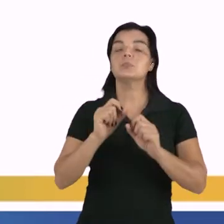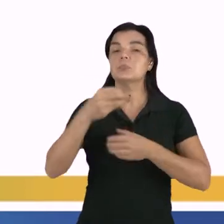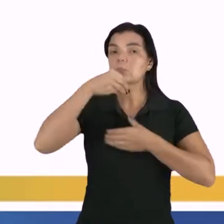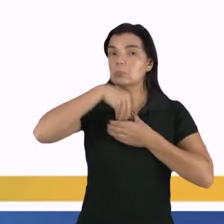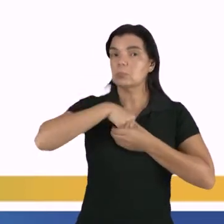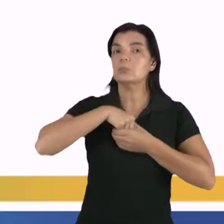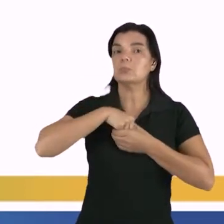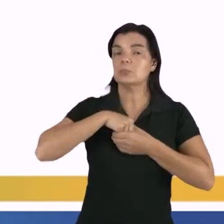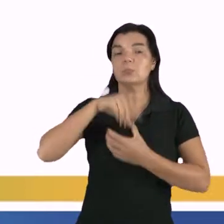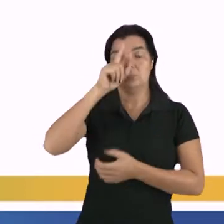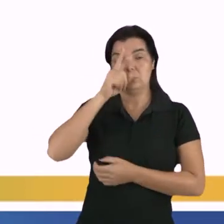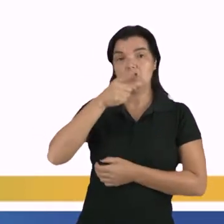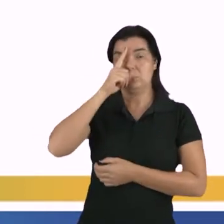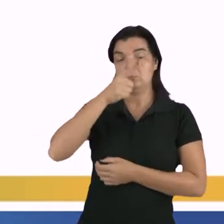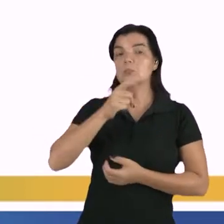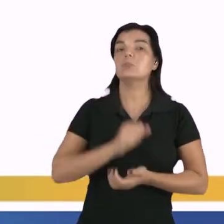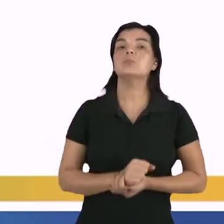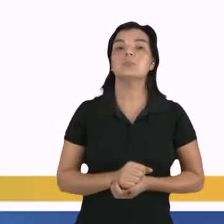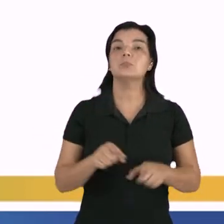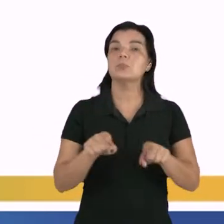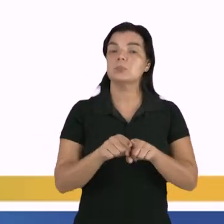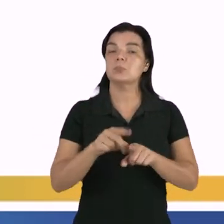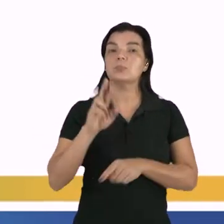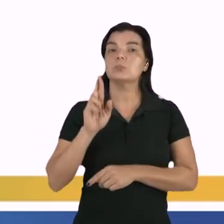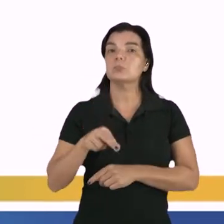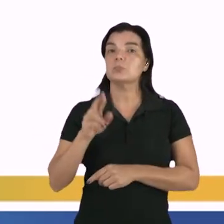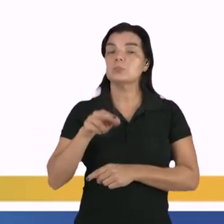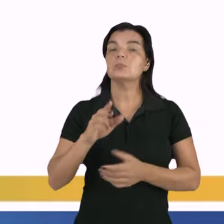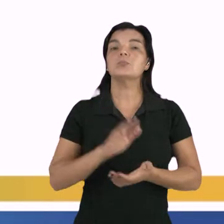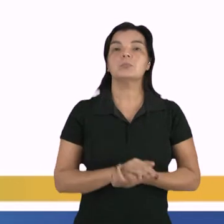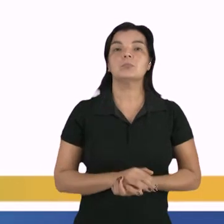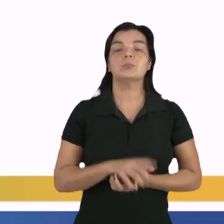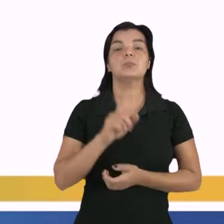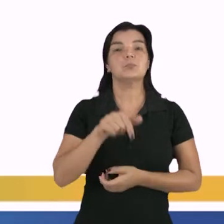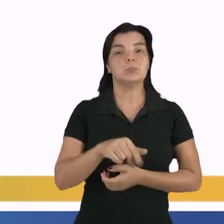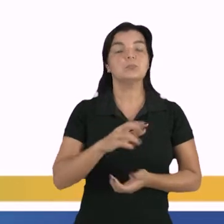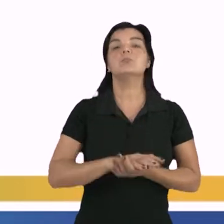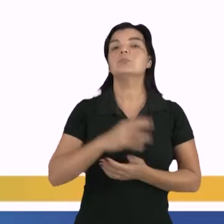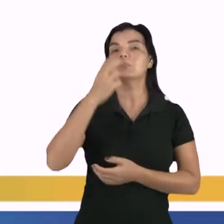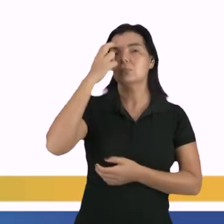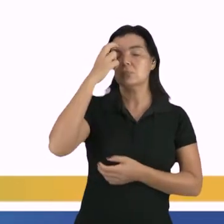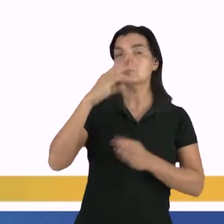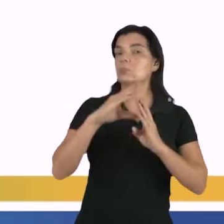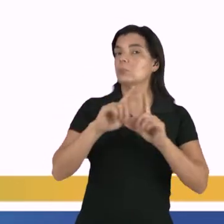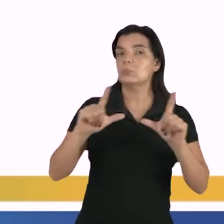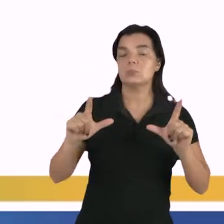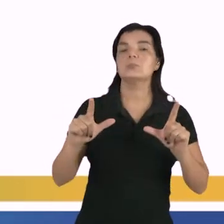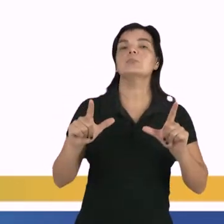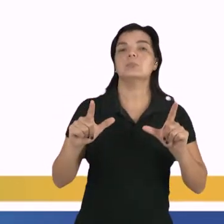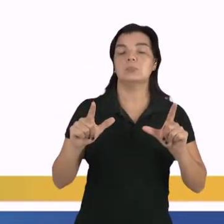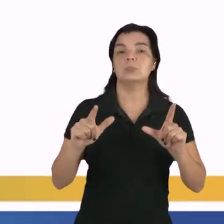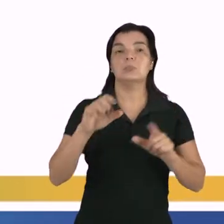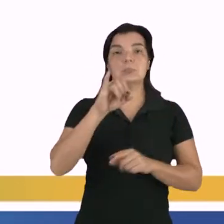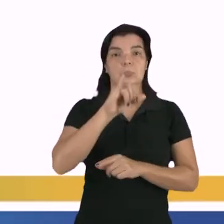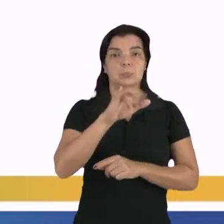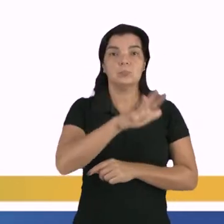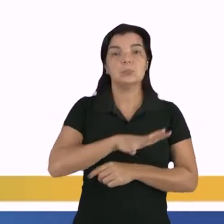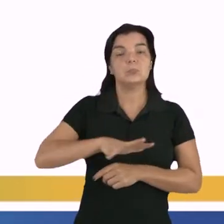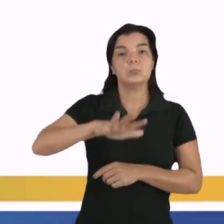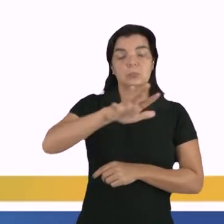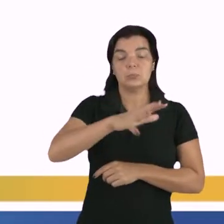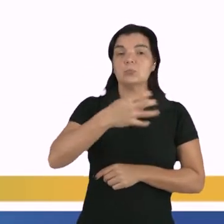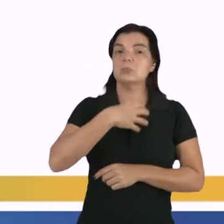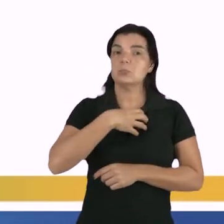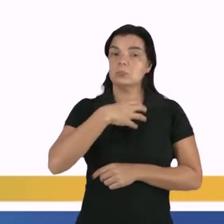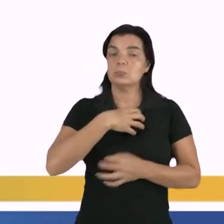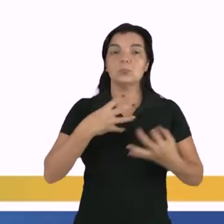ela está dentro de uma ordem proveniente da razão. Ela é inteligível, ela é lógica. Se eu generalizo